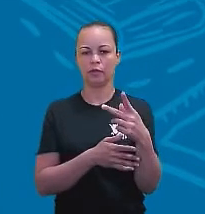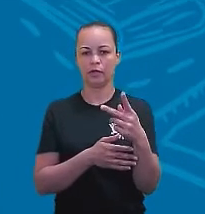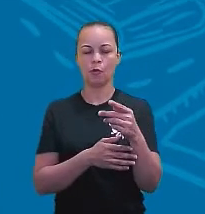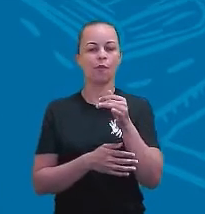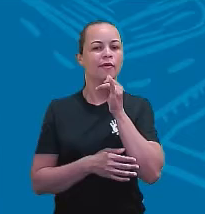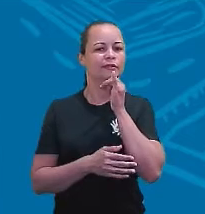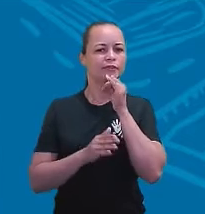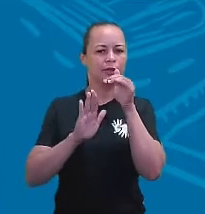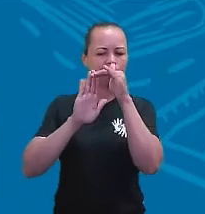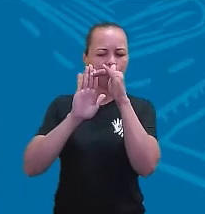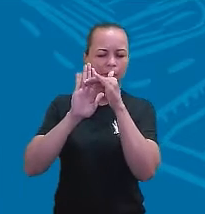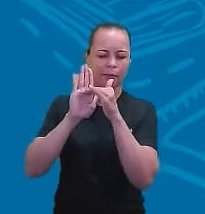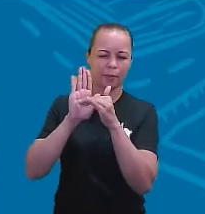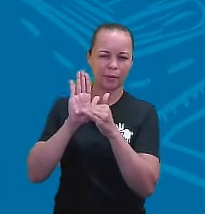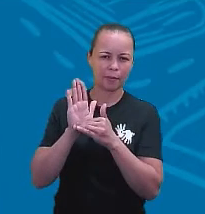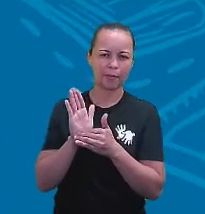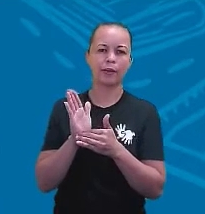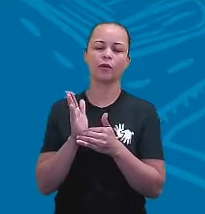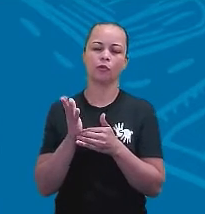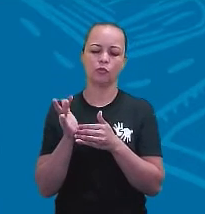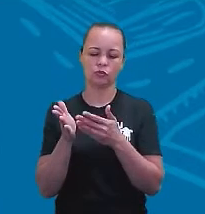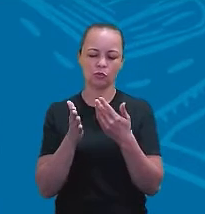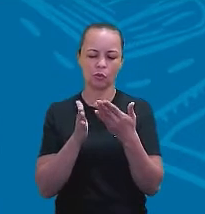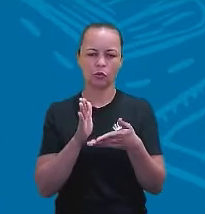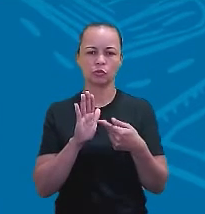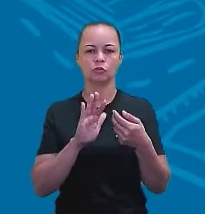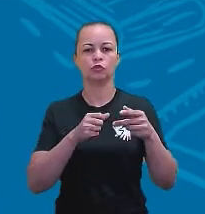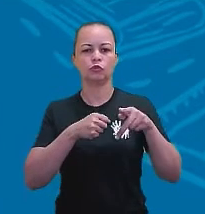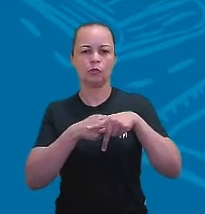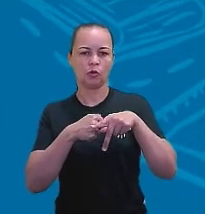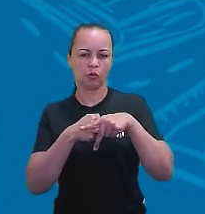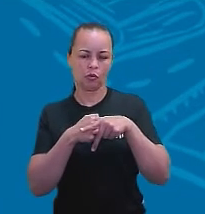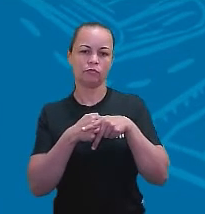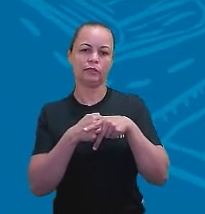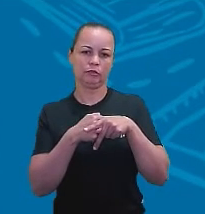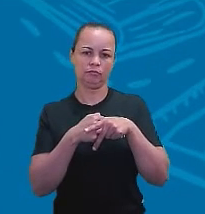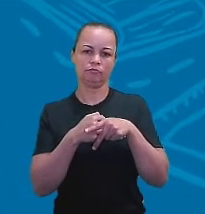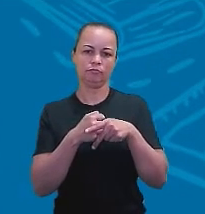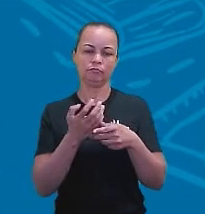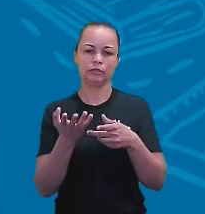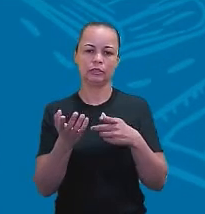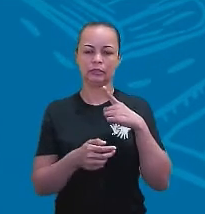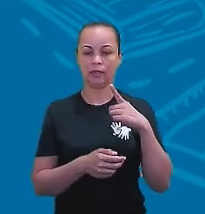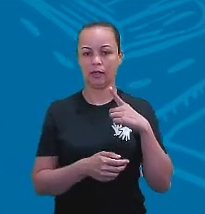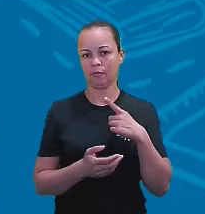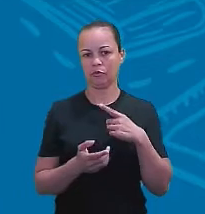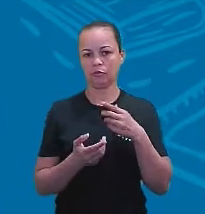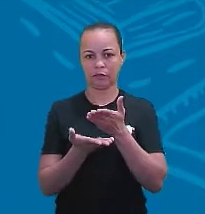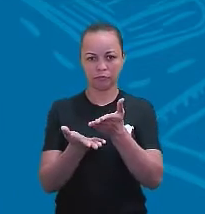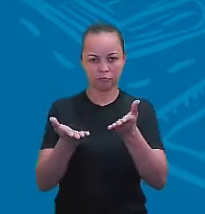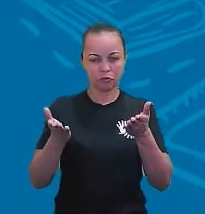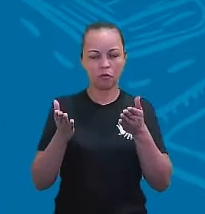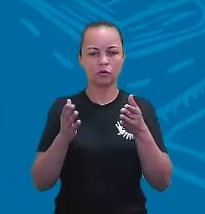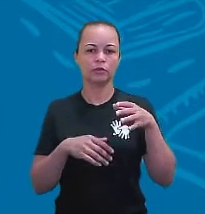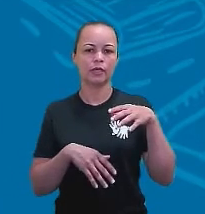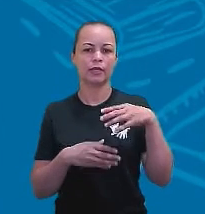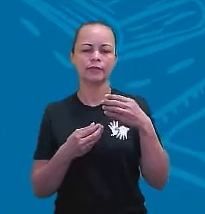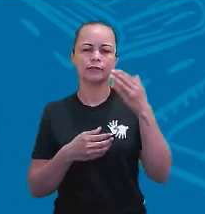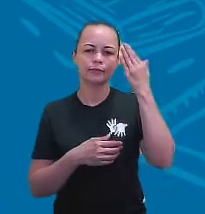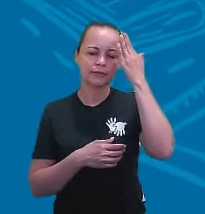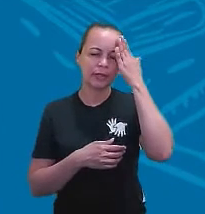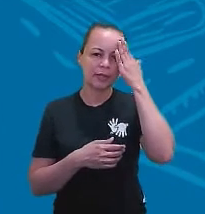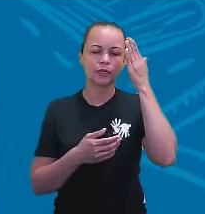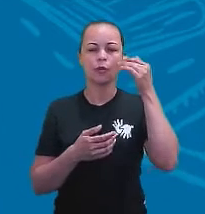com todos os sujeitos, com todos os pronomes pessoais que nós temos para que vocês saibam como empregar